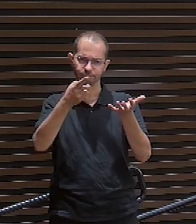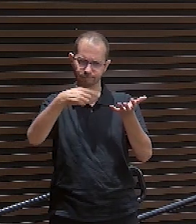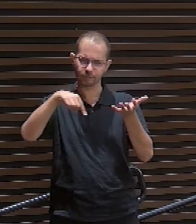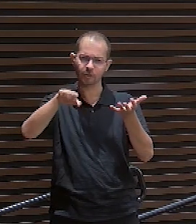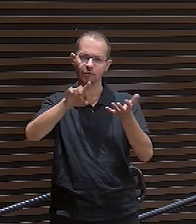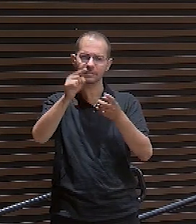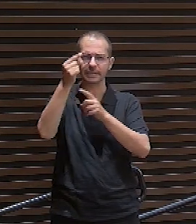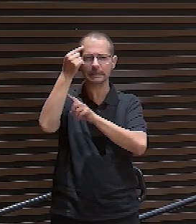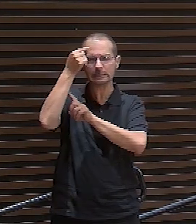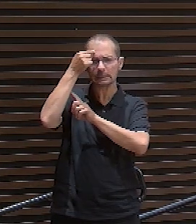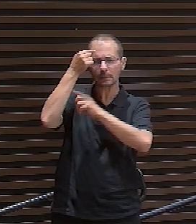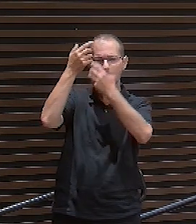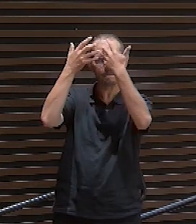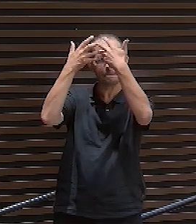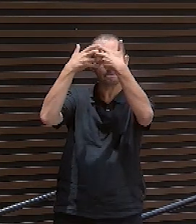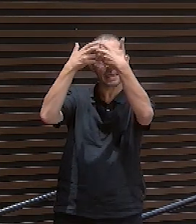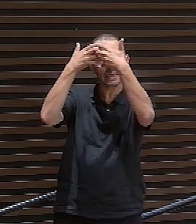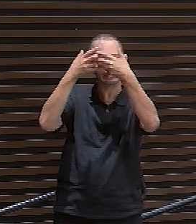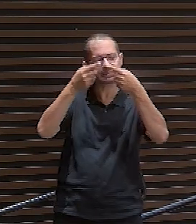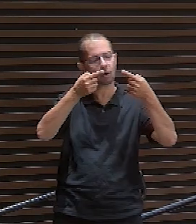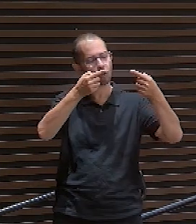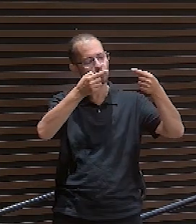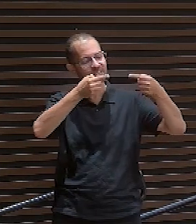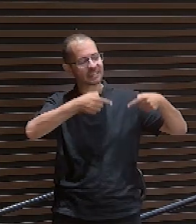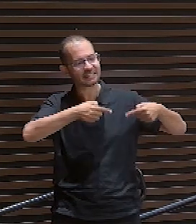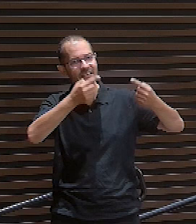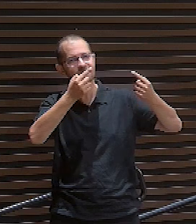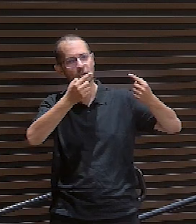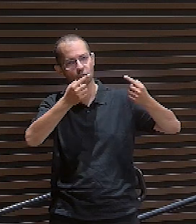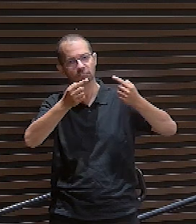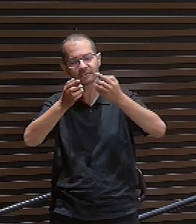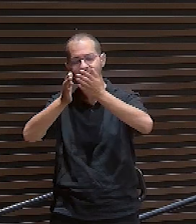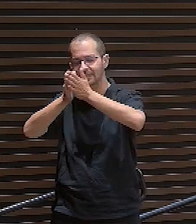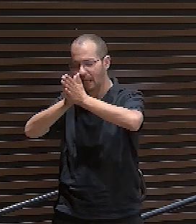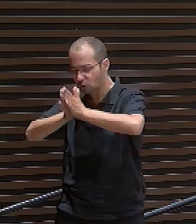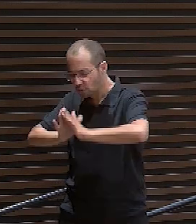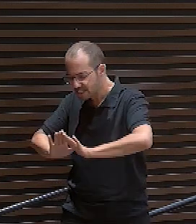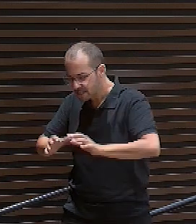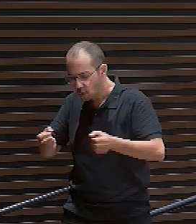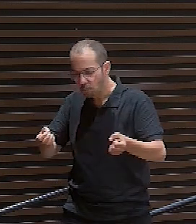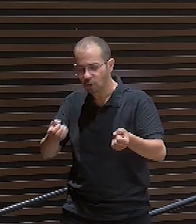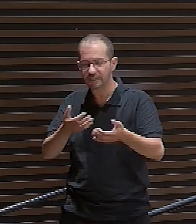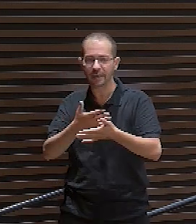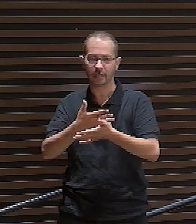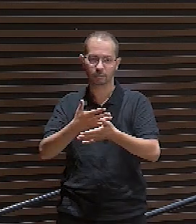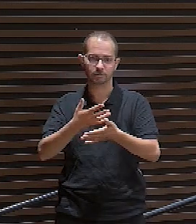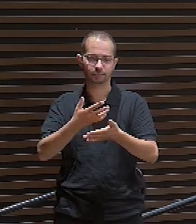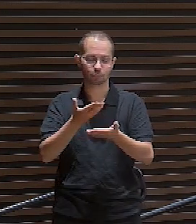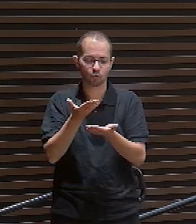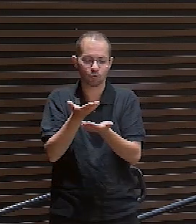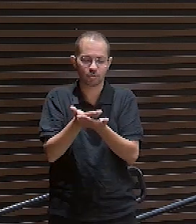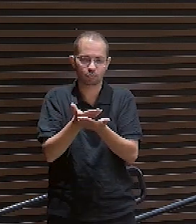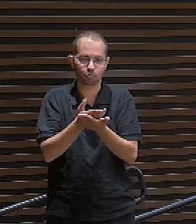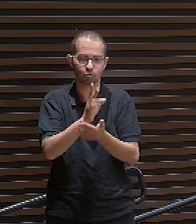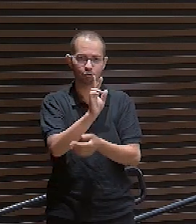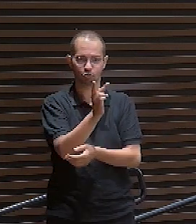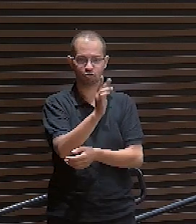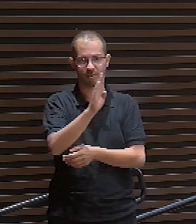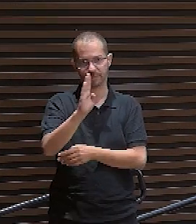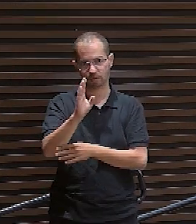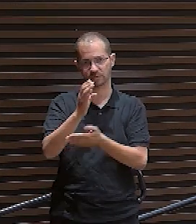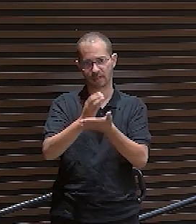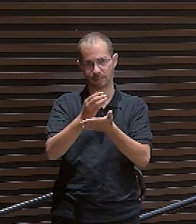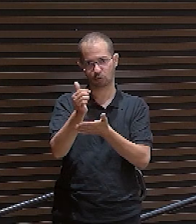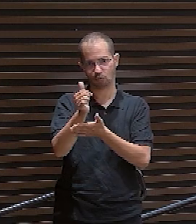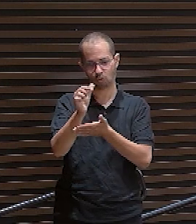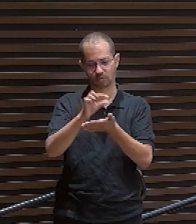os desafios da adoração moderna à luz de Hebreus, capítulo 11, verso